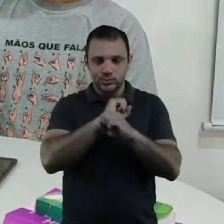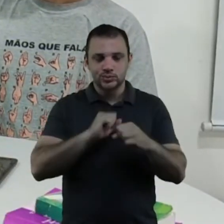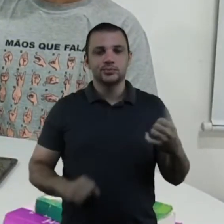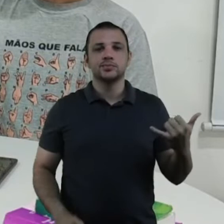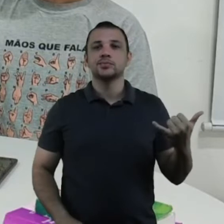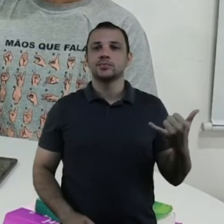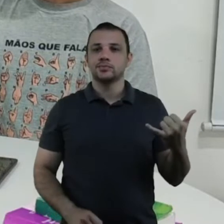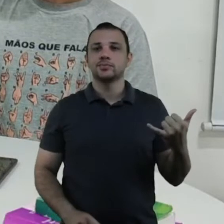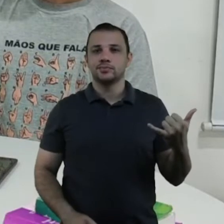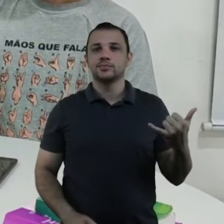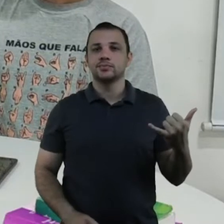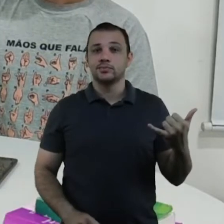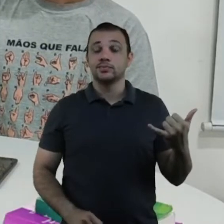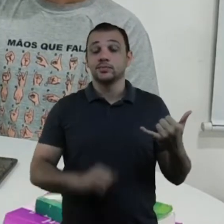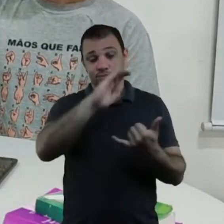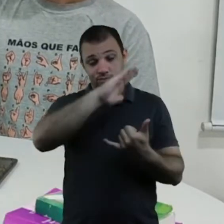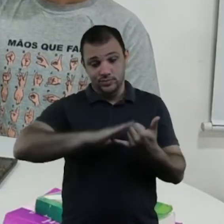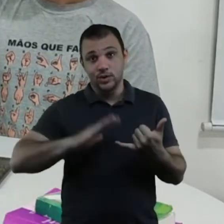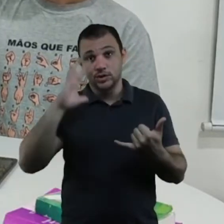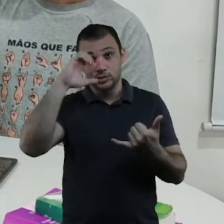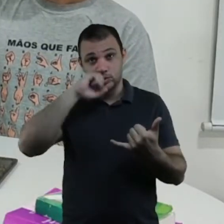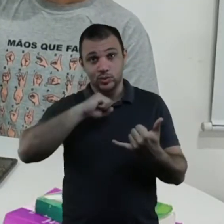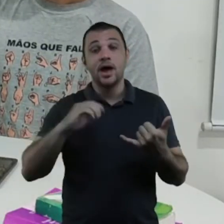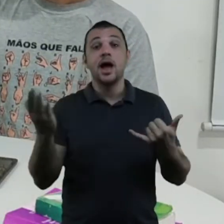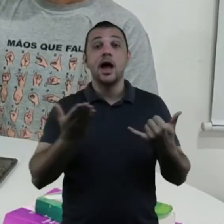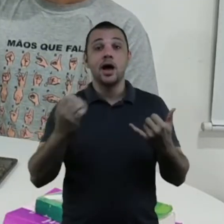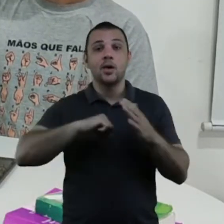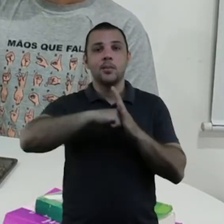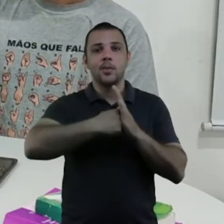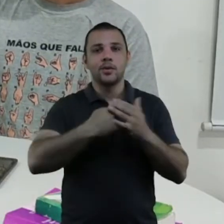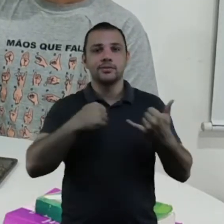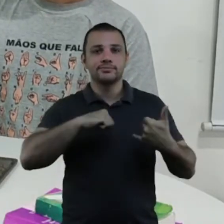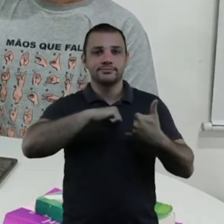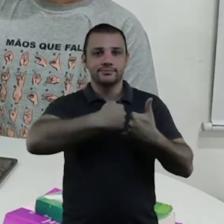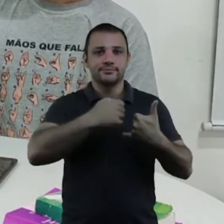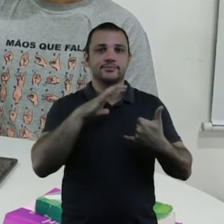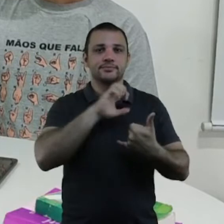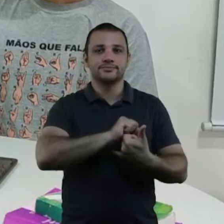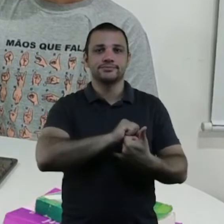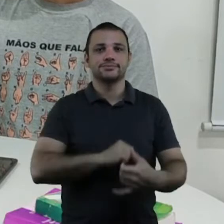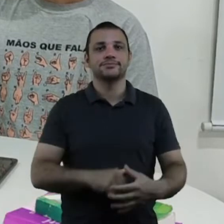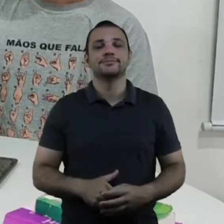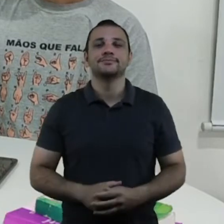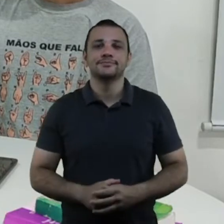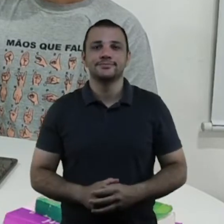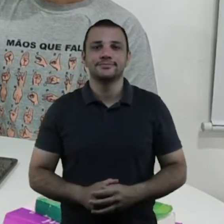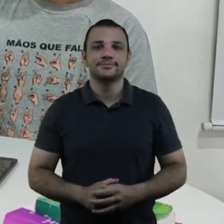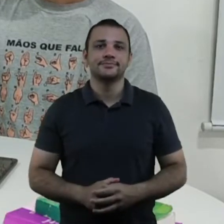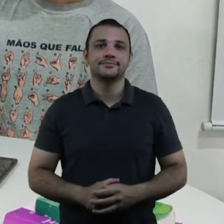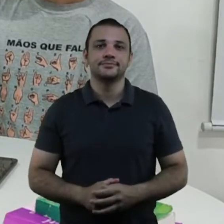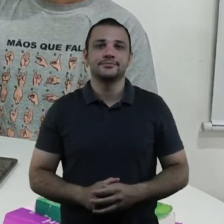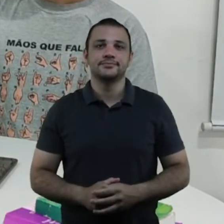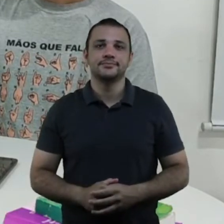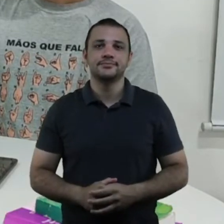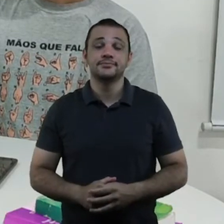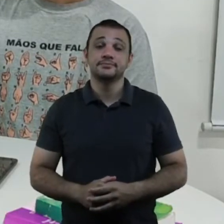de tela ativada. Cortina de tela está ativada e vamos bloquear o dispositivo.